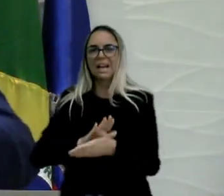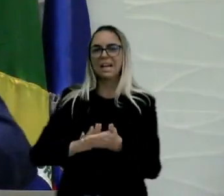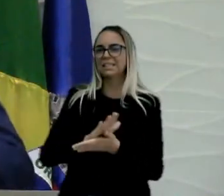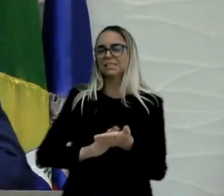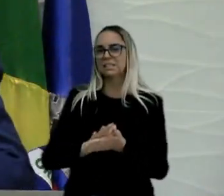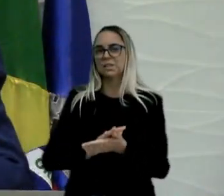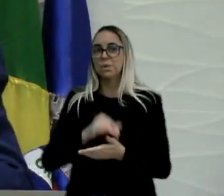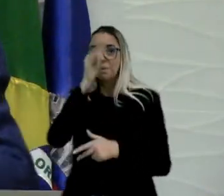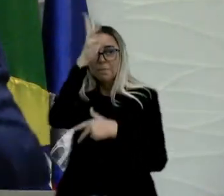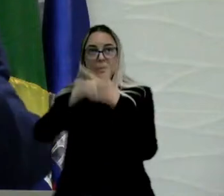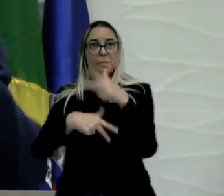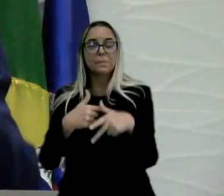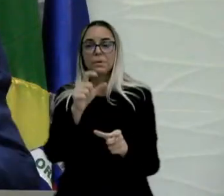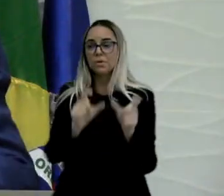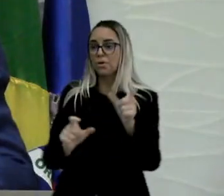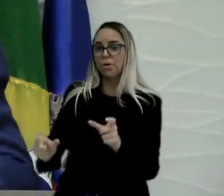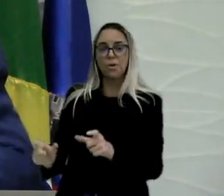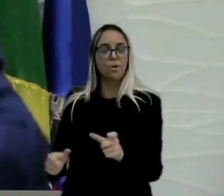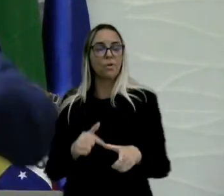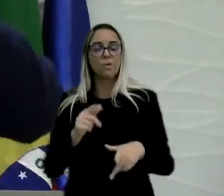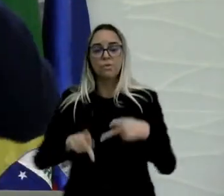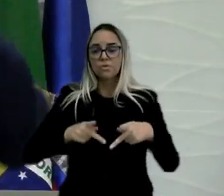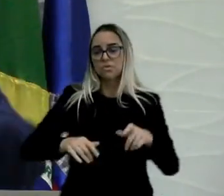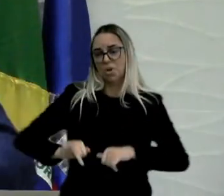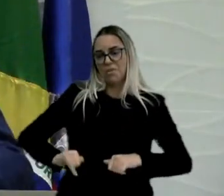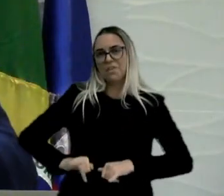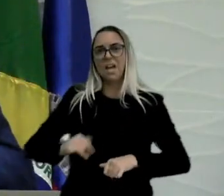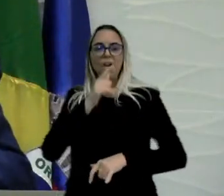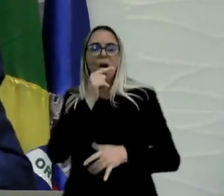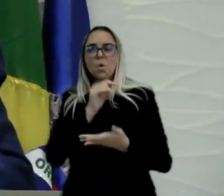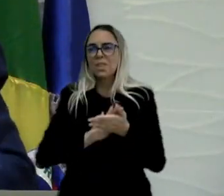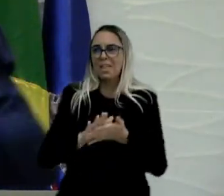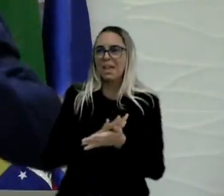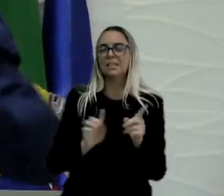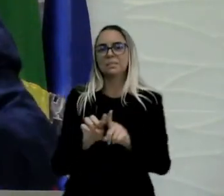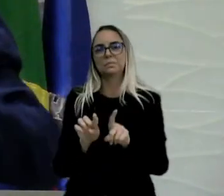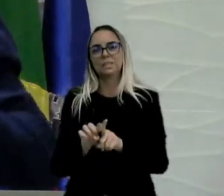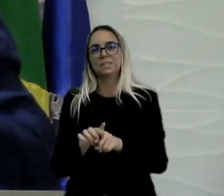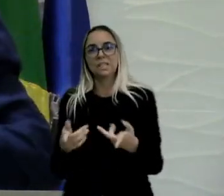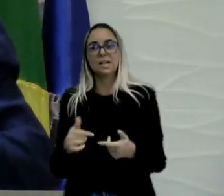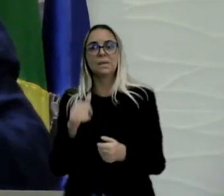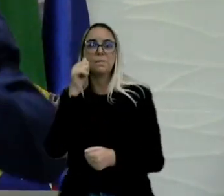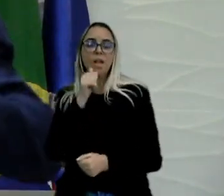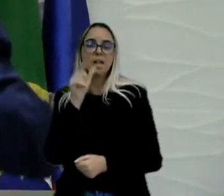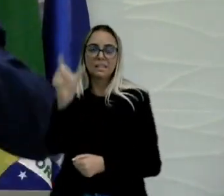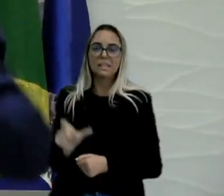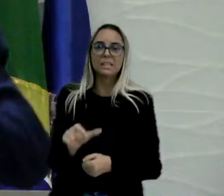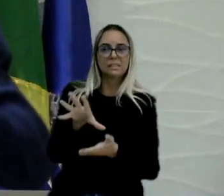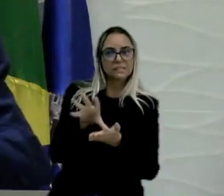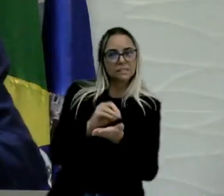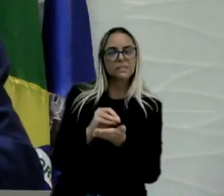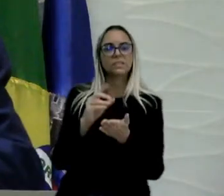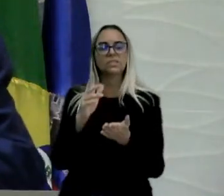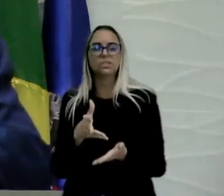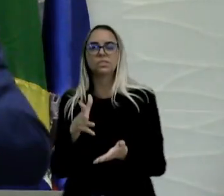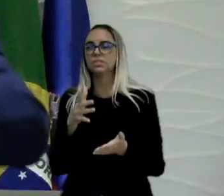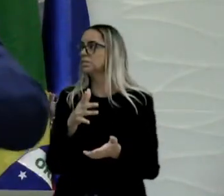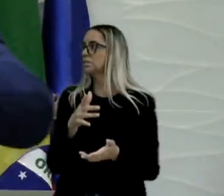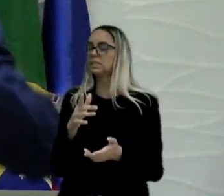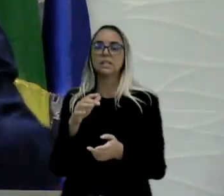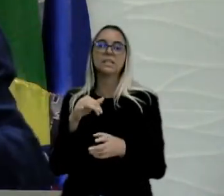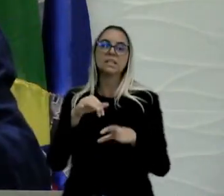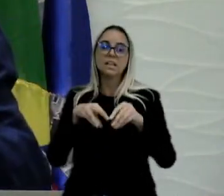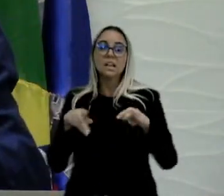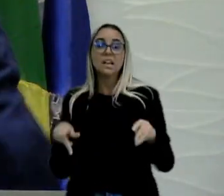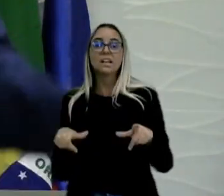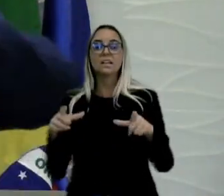povo de São Bento sem água o povo sofrendo essa representante que é da terra que eles tanto defendem não